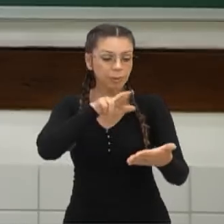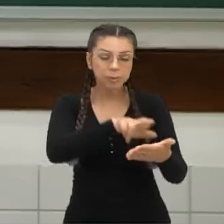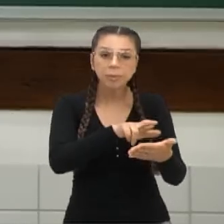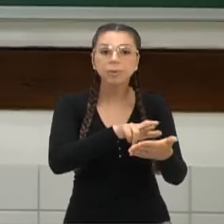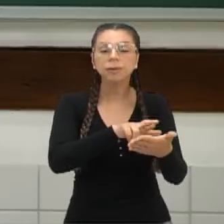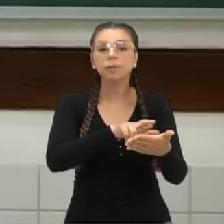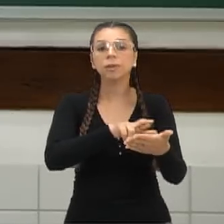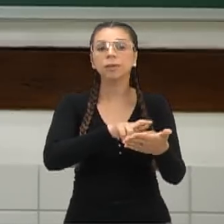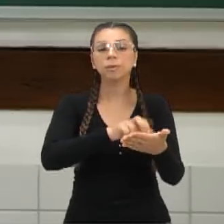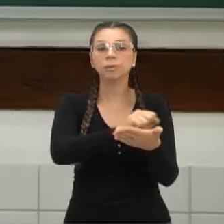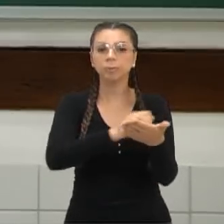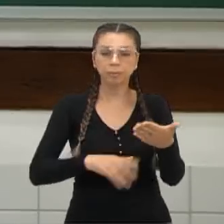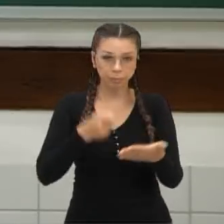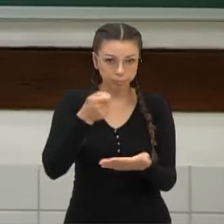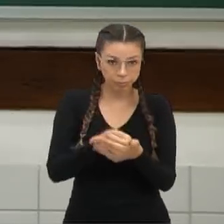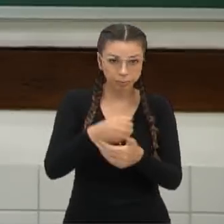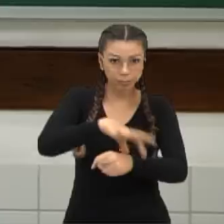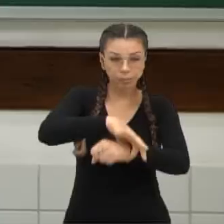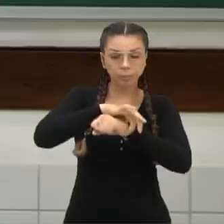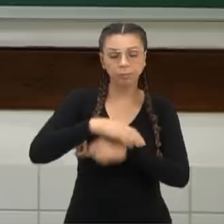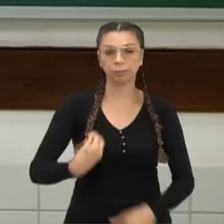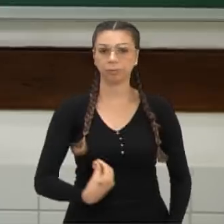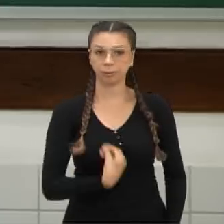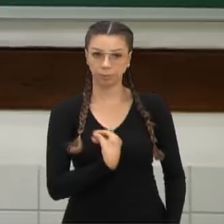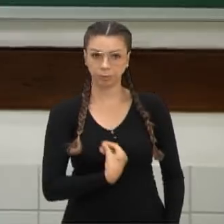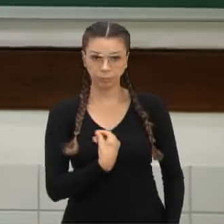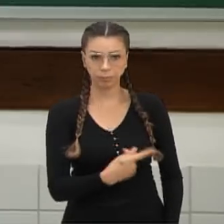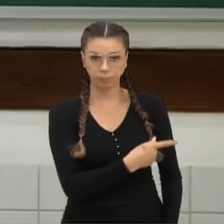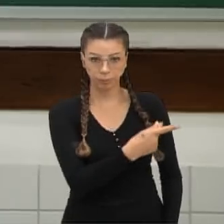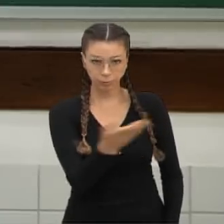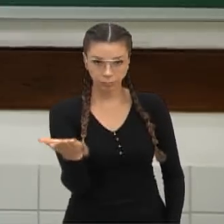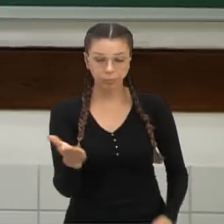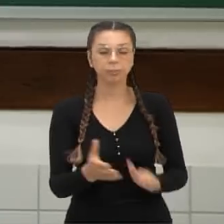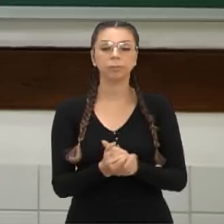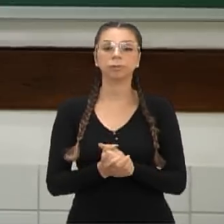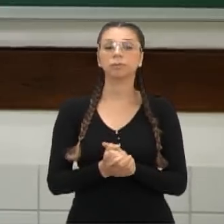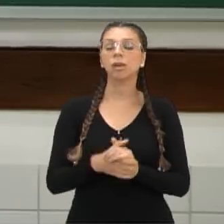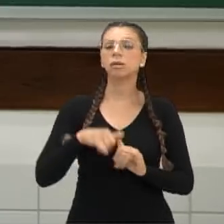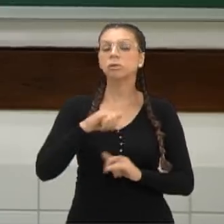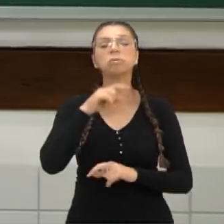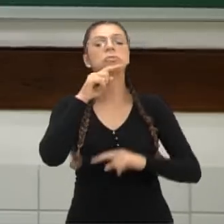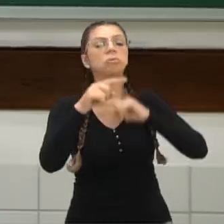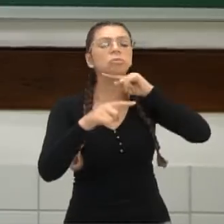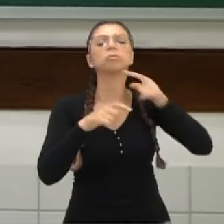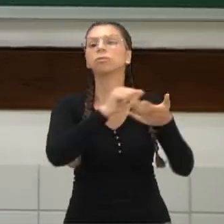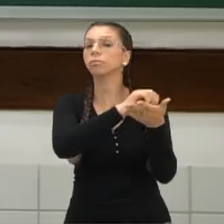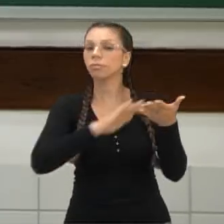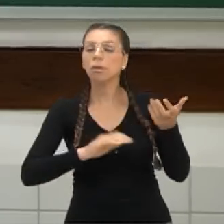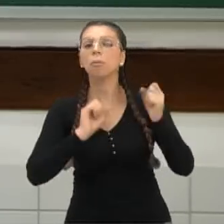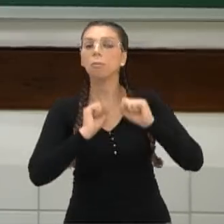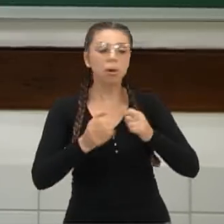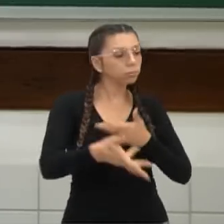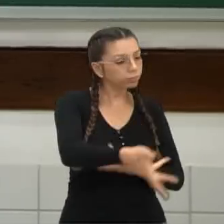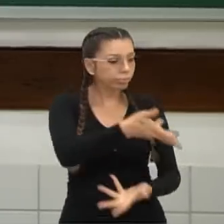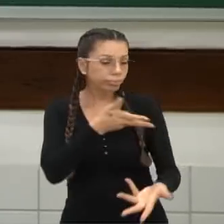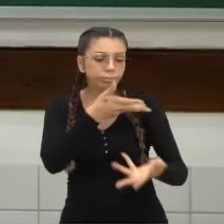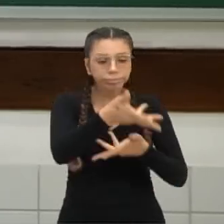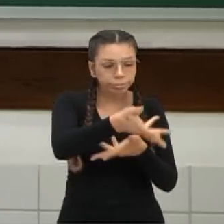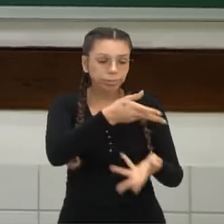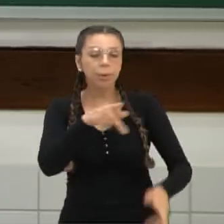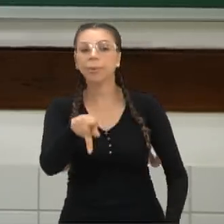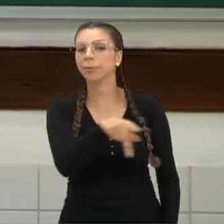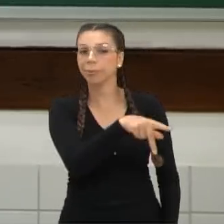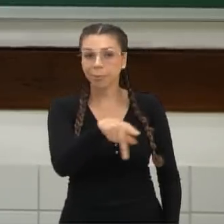a frequência de vocês, ok? Se tiverem dúvida na atividade, vocês podem interagir com o professor de vocês lá